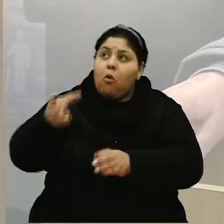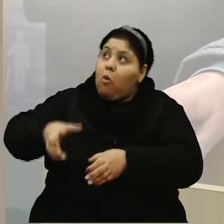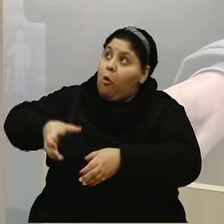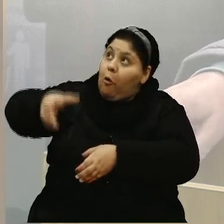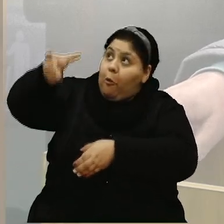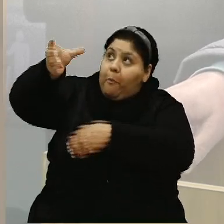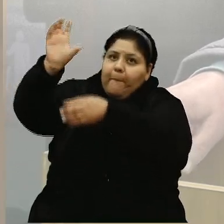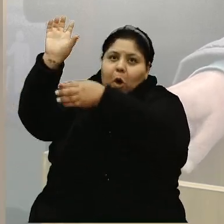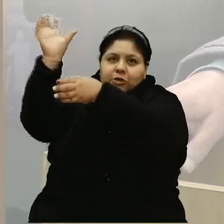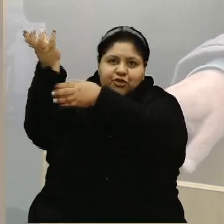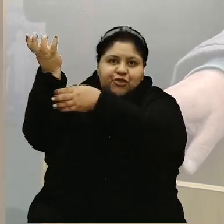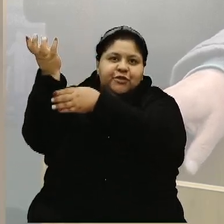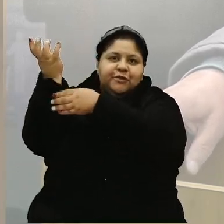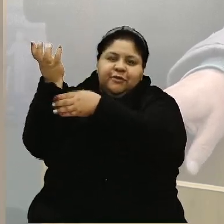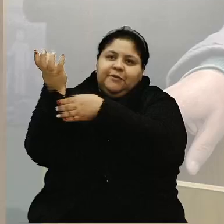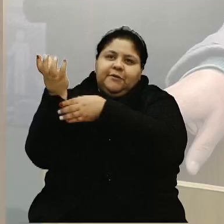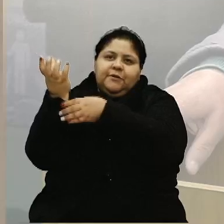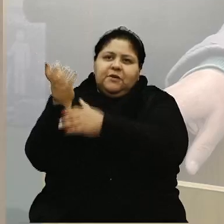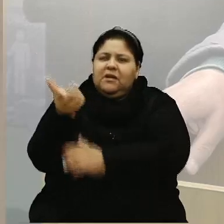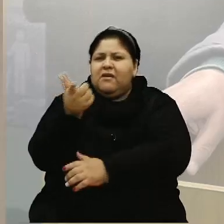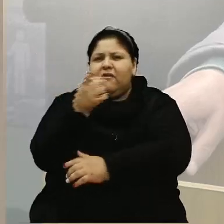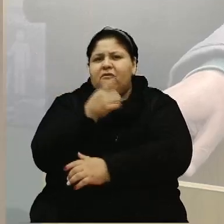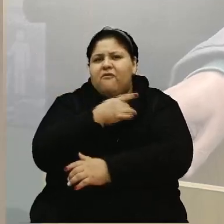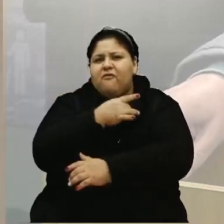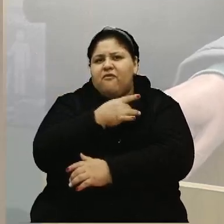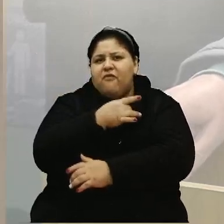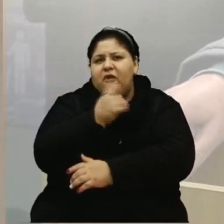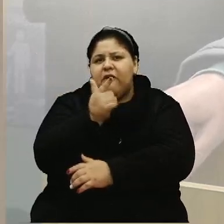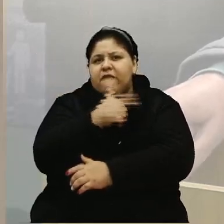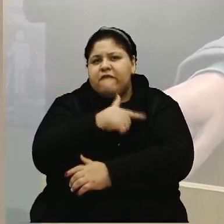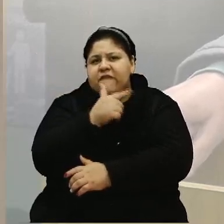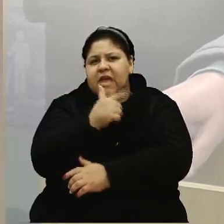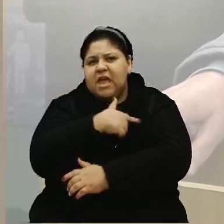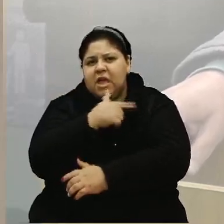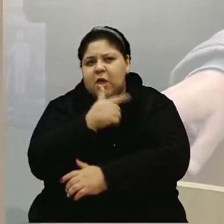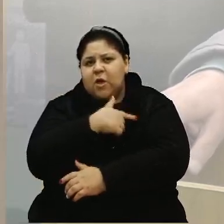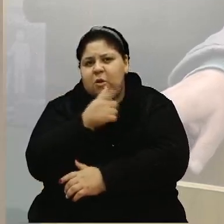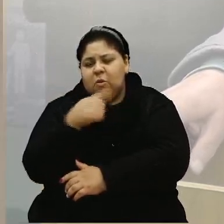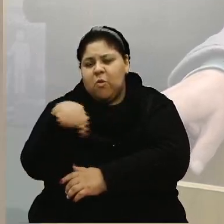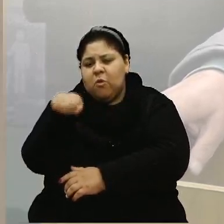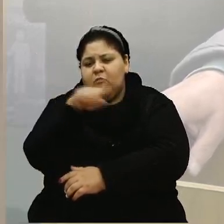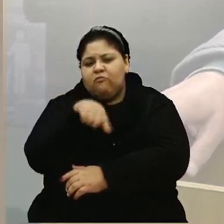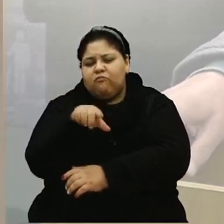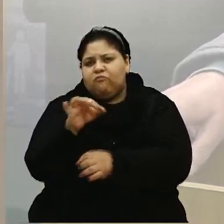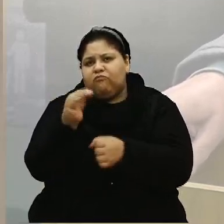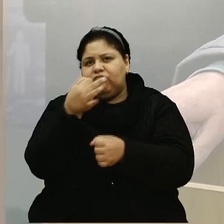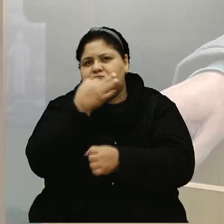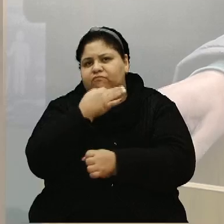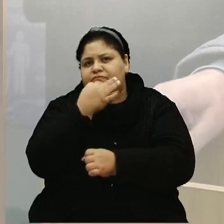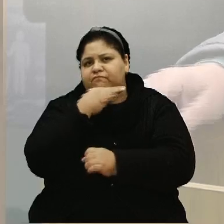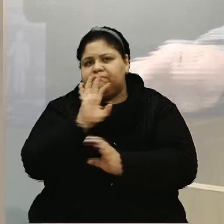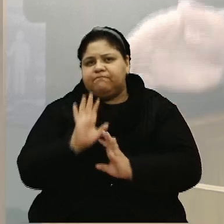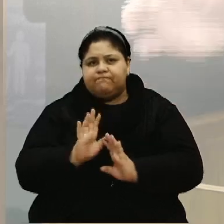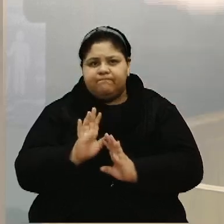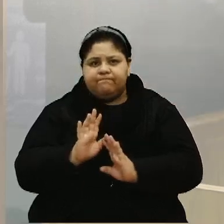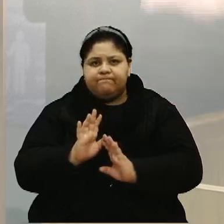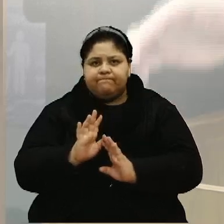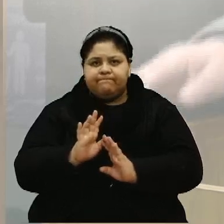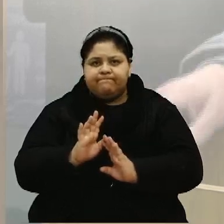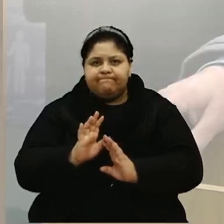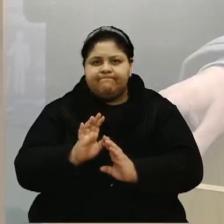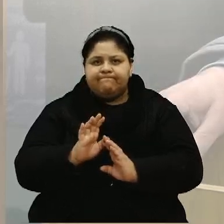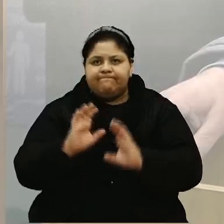discórdia ficou muito feio para nós de Caxias. Isso aí vai estar os memes do país